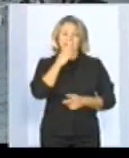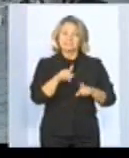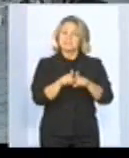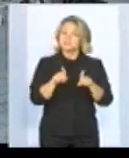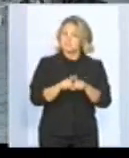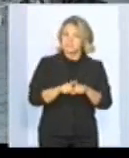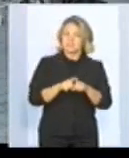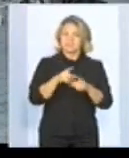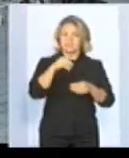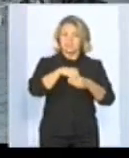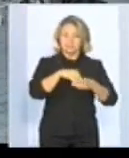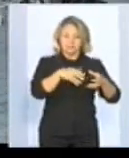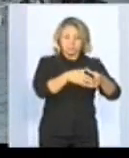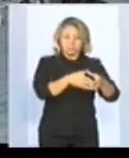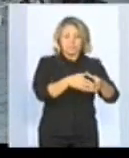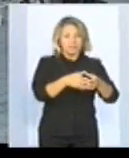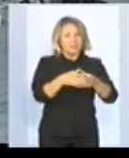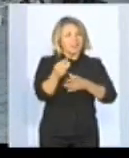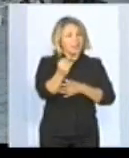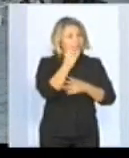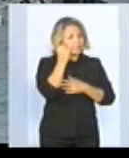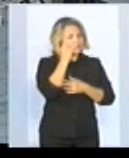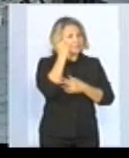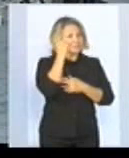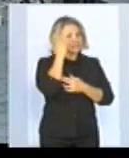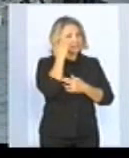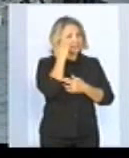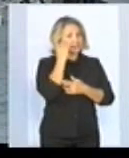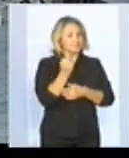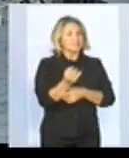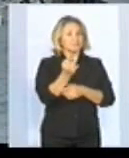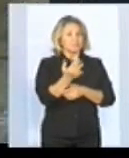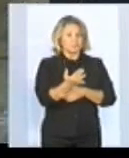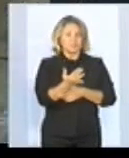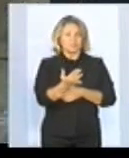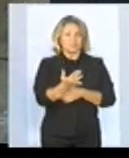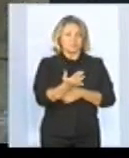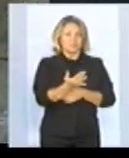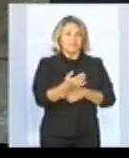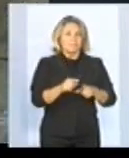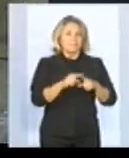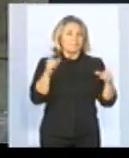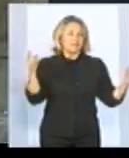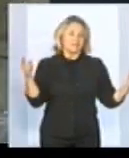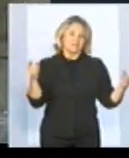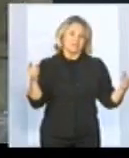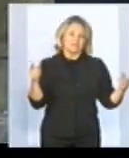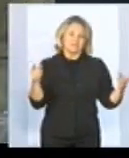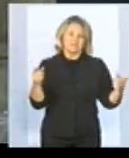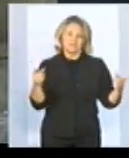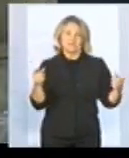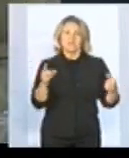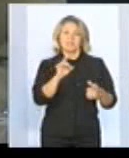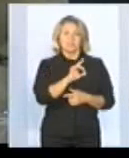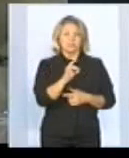de autoridade ele é interessante, né? O argumento derivado do benchmark ele é interessante, mas ele não é único. E ele não